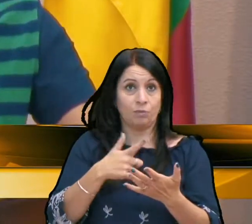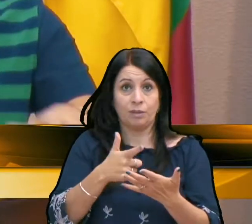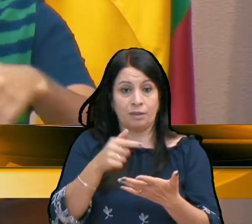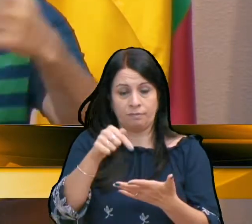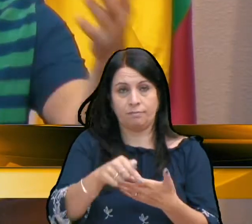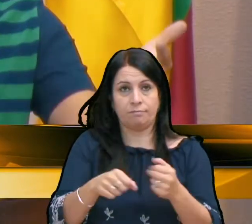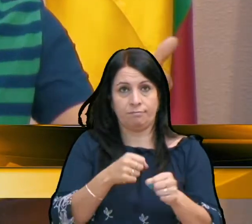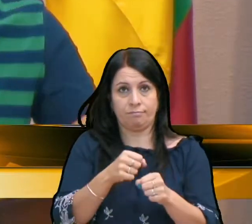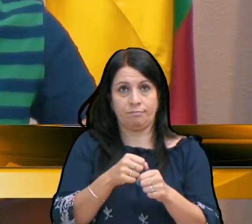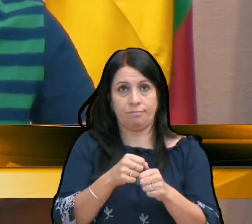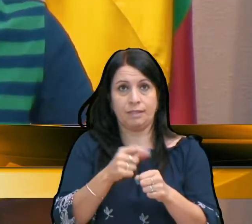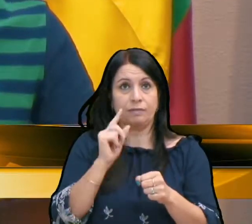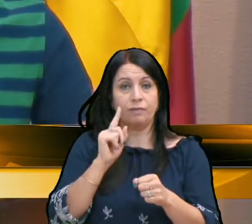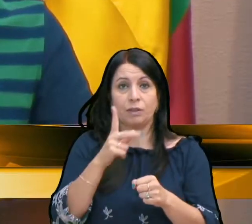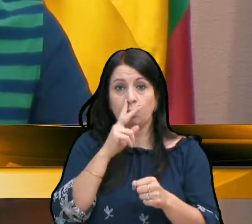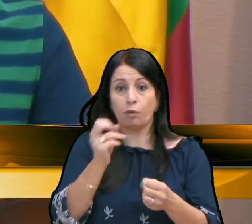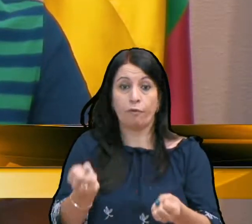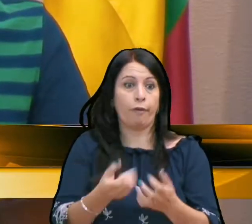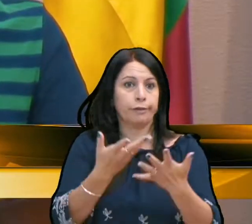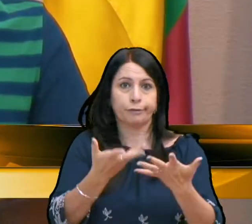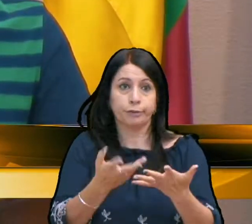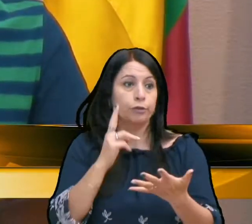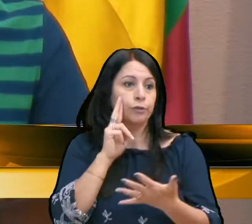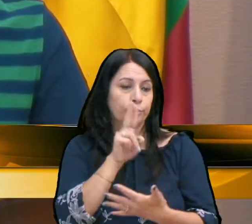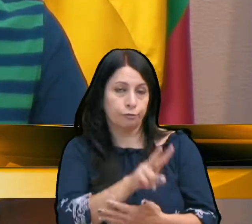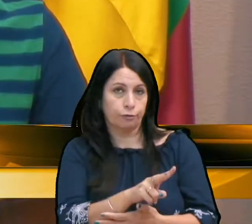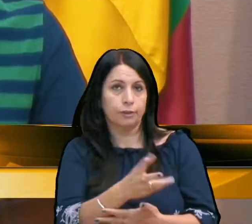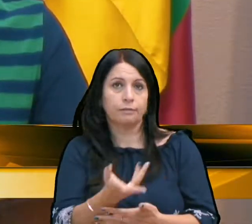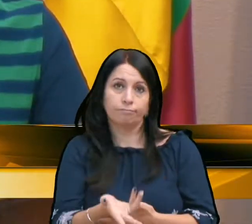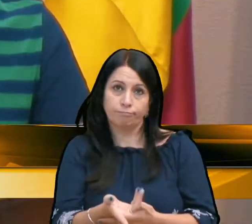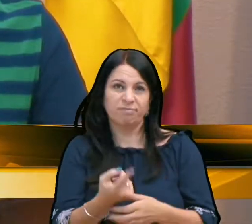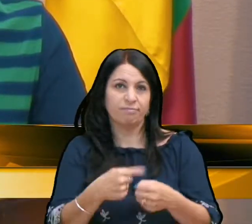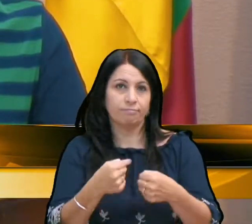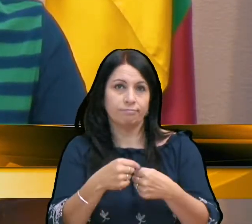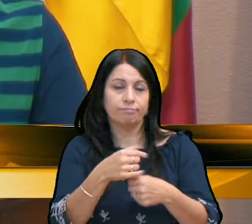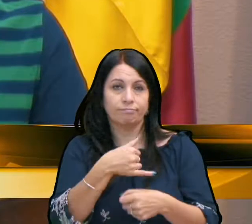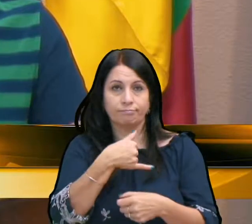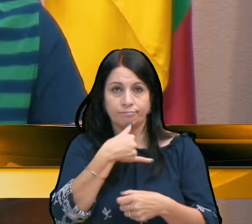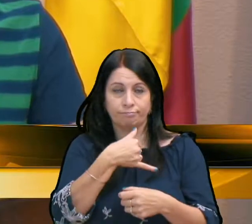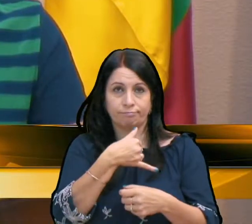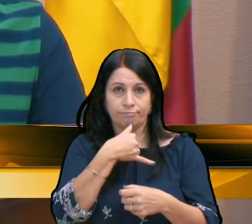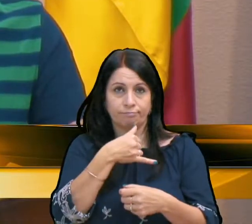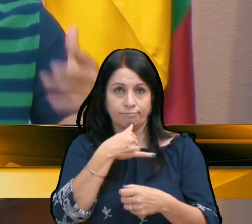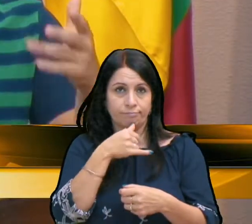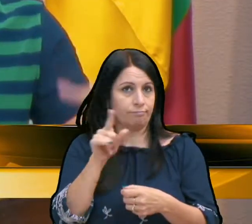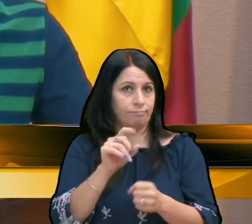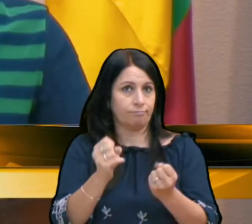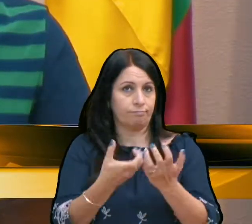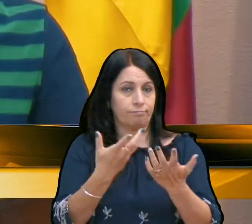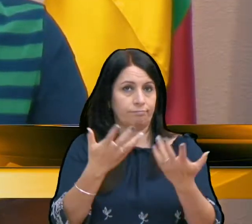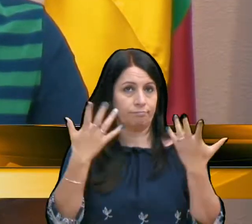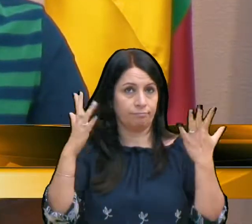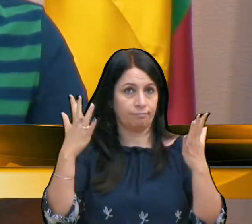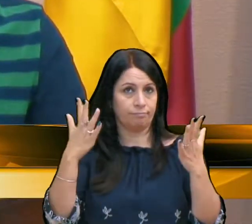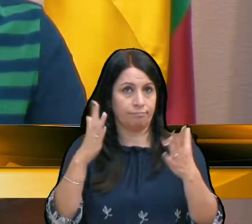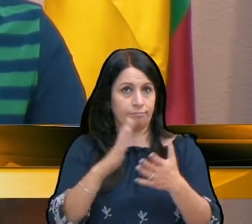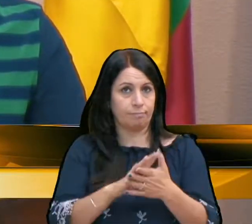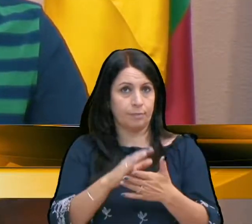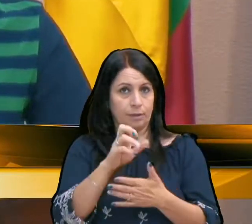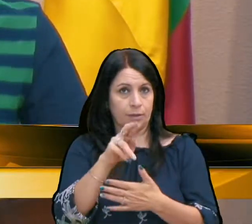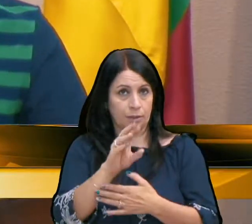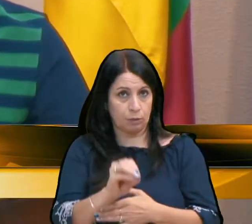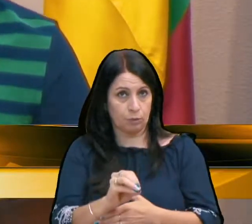este ano, estar em ritmo de festa. O que a gente vê é uma cidade triste e que não comemora. Parabéns, jornalista Ciro Fábio, pelas